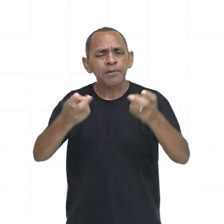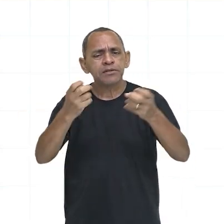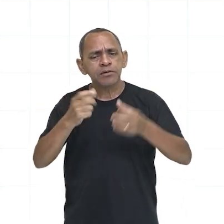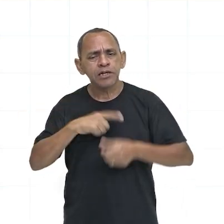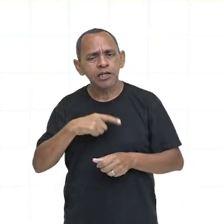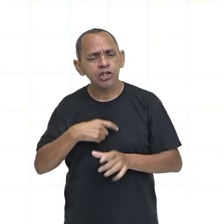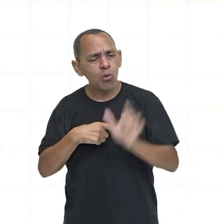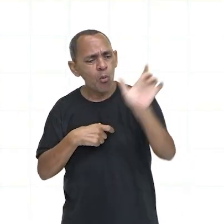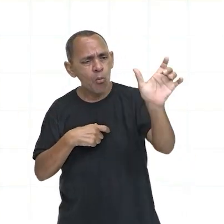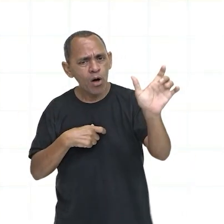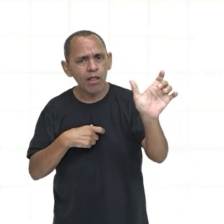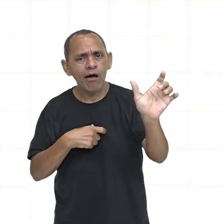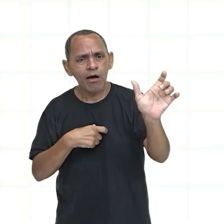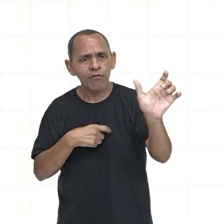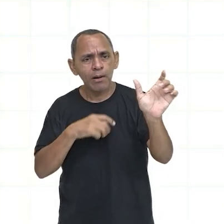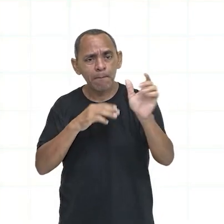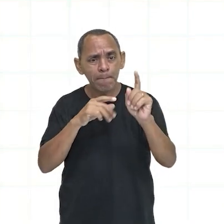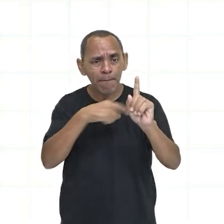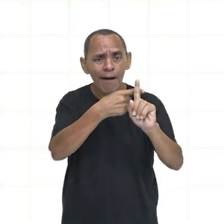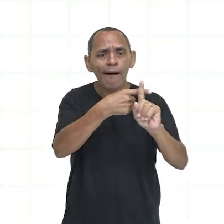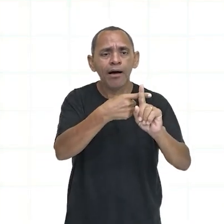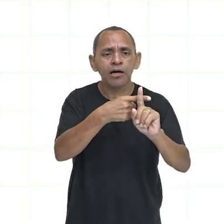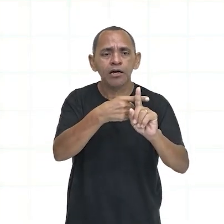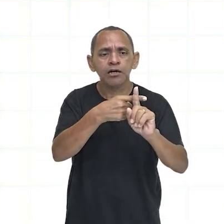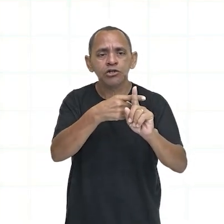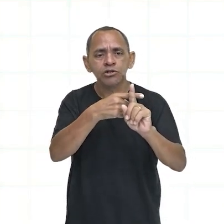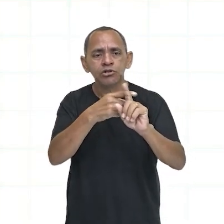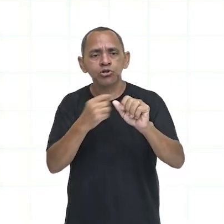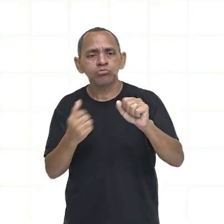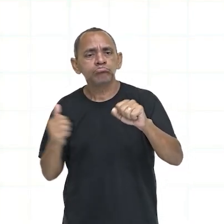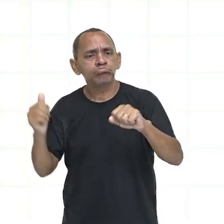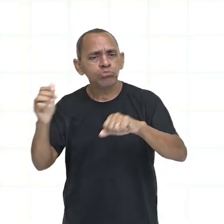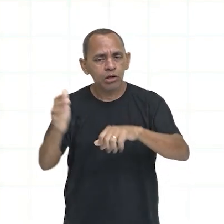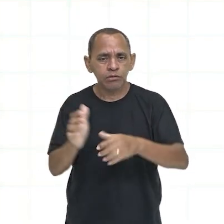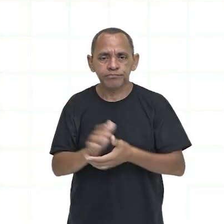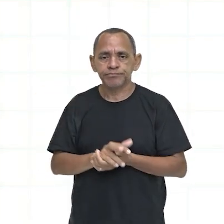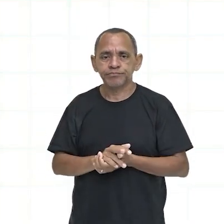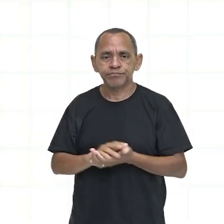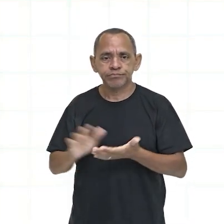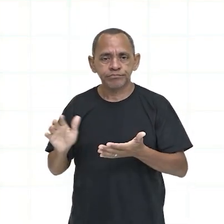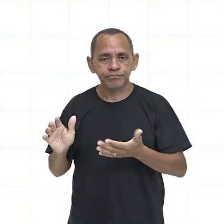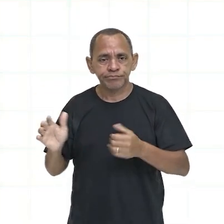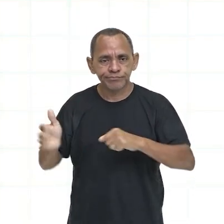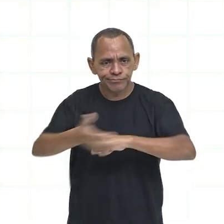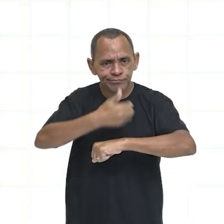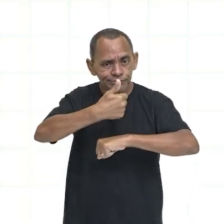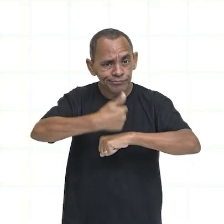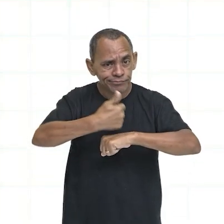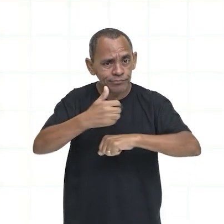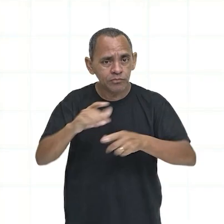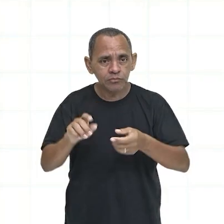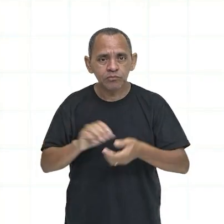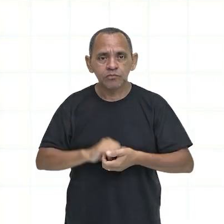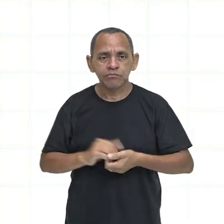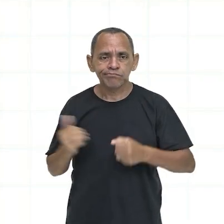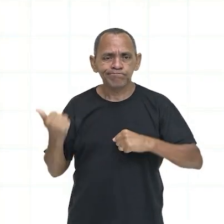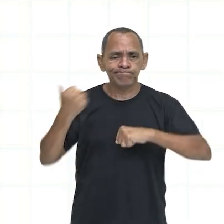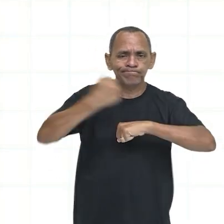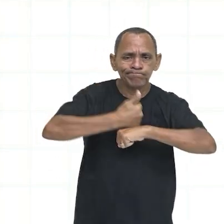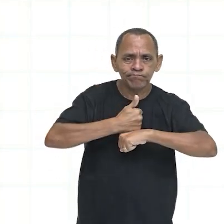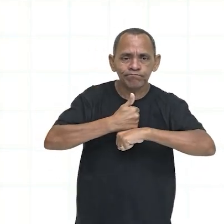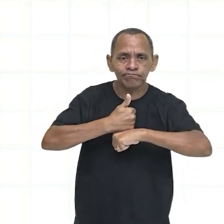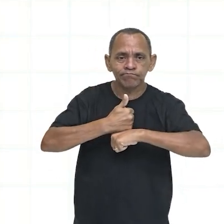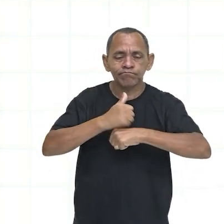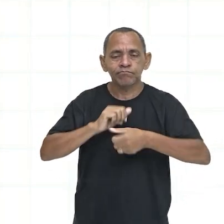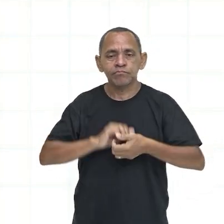como sujeito. Mas eu poderia substituir por a língua, né? Eu estou falando da língua inglesa, então nesse caso seria she. Só que como não